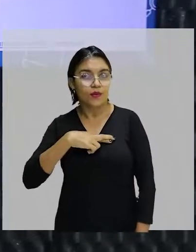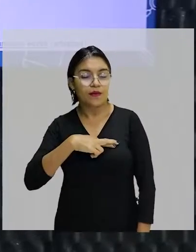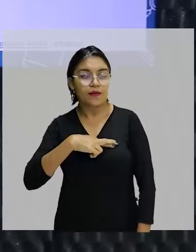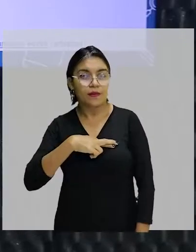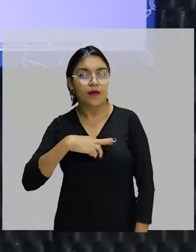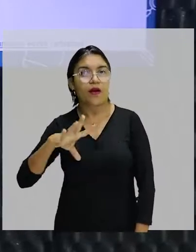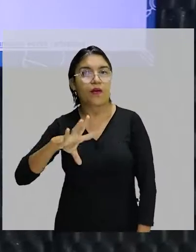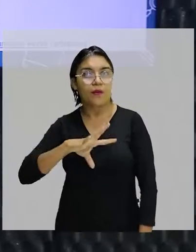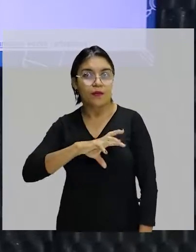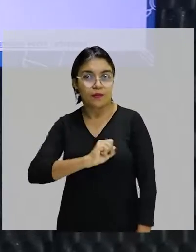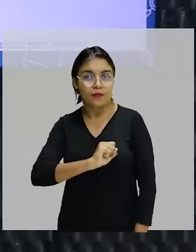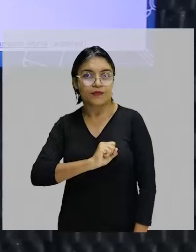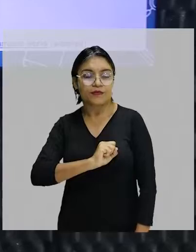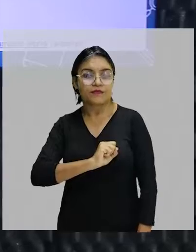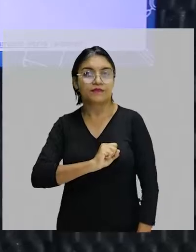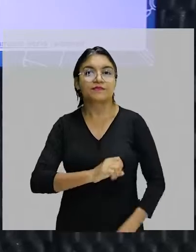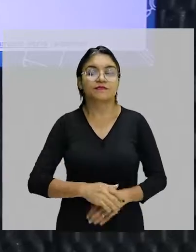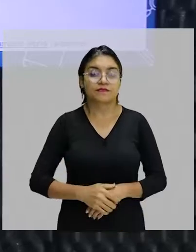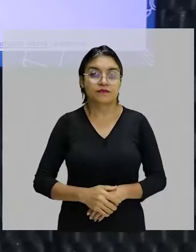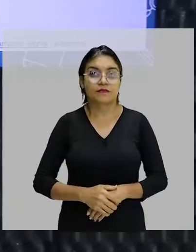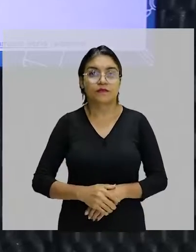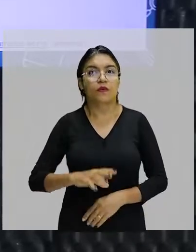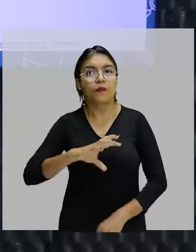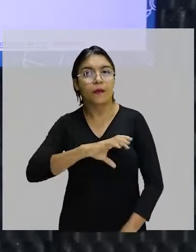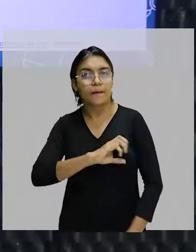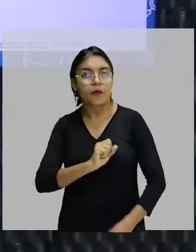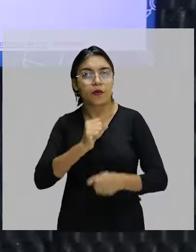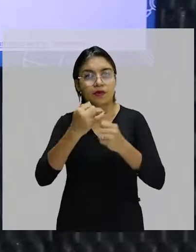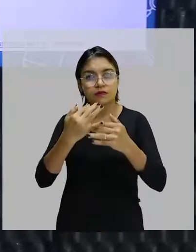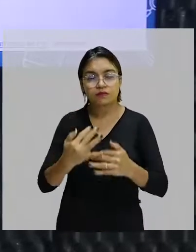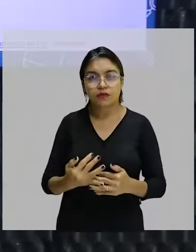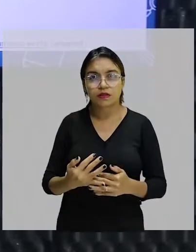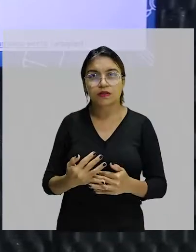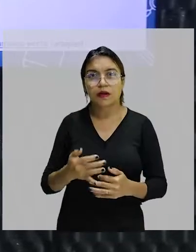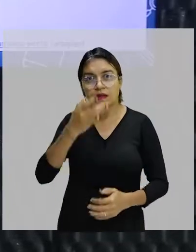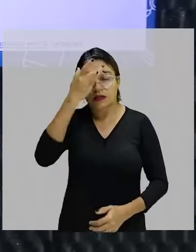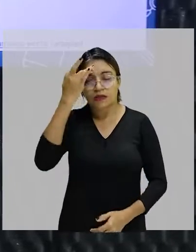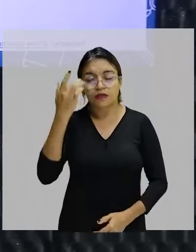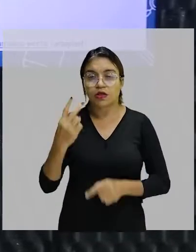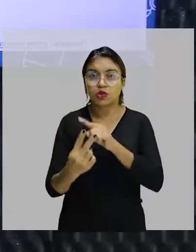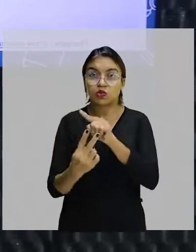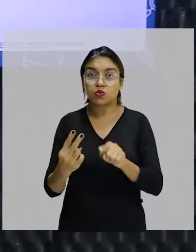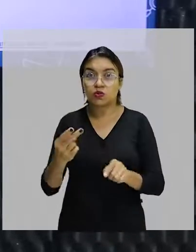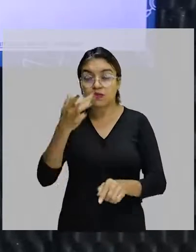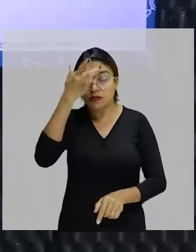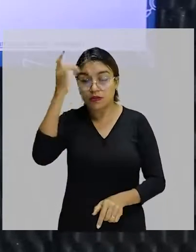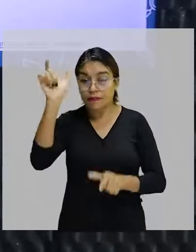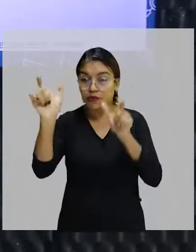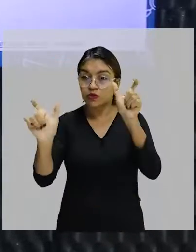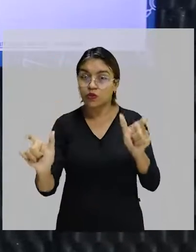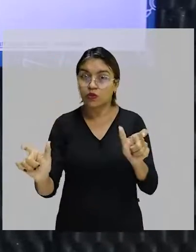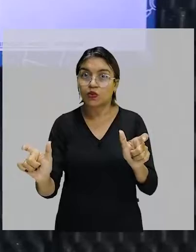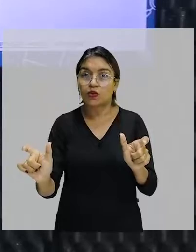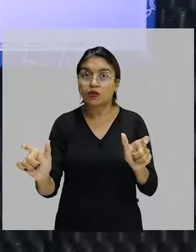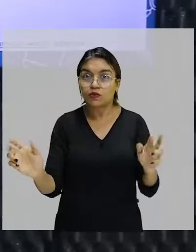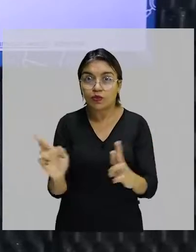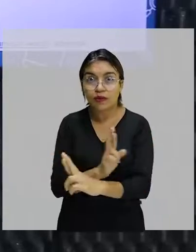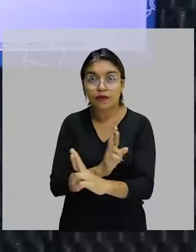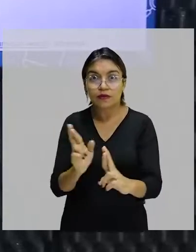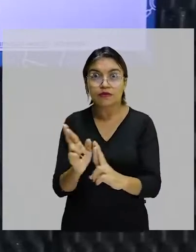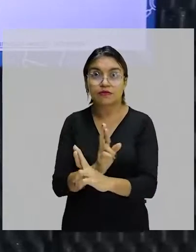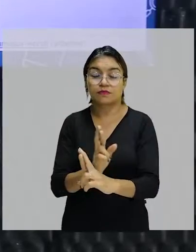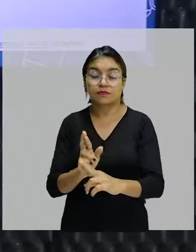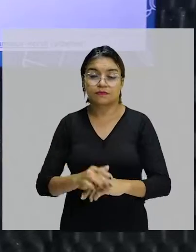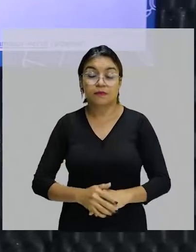amor romântico, o amor que você trata em relacionamento entre duas pessoas, tá? Só que à medida que o reggae